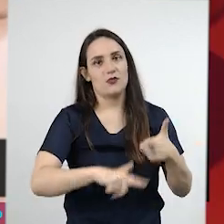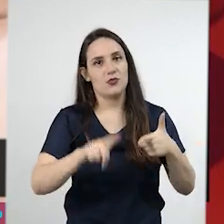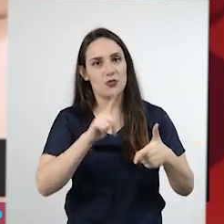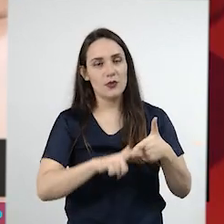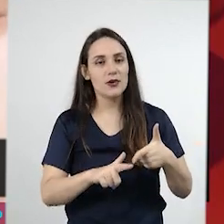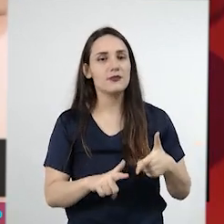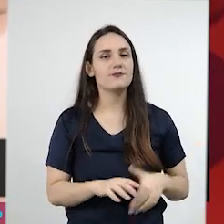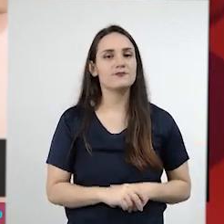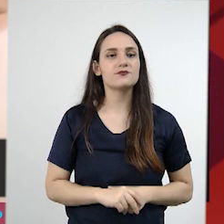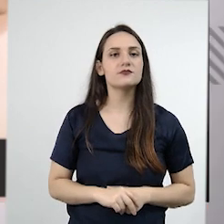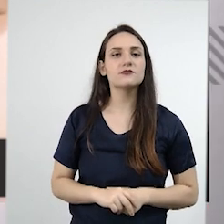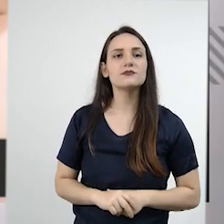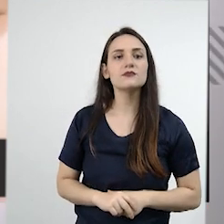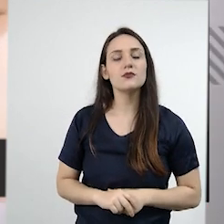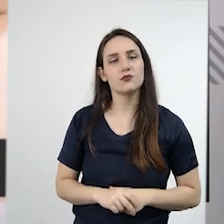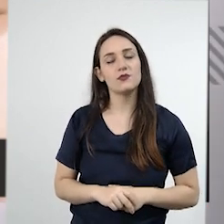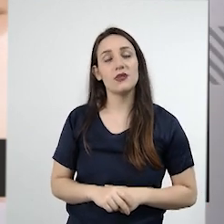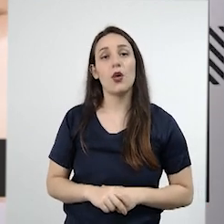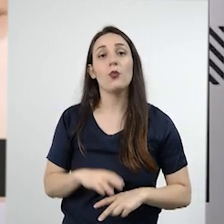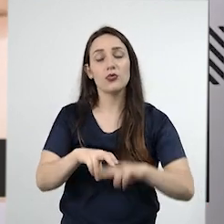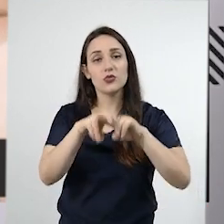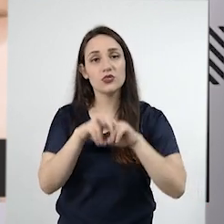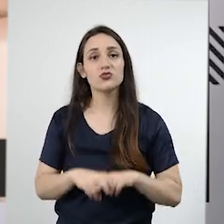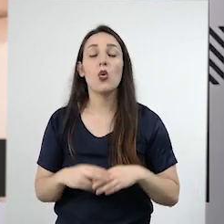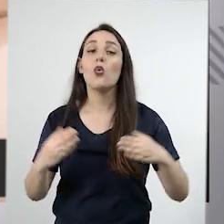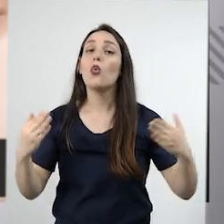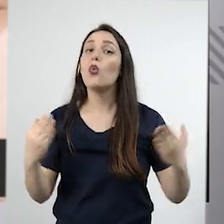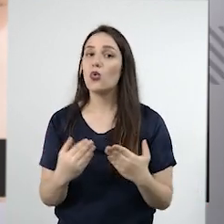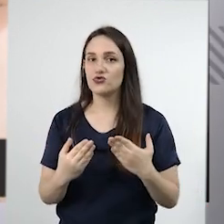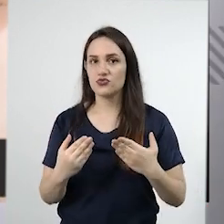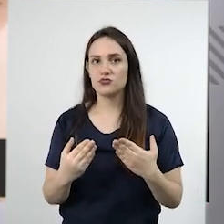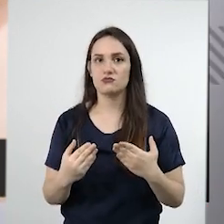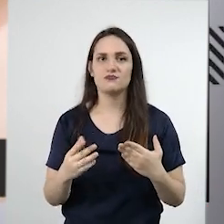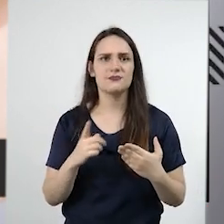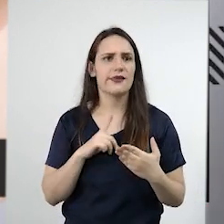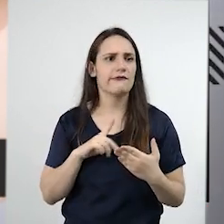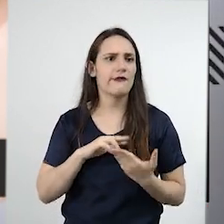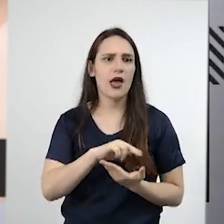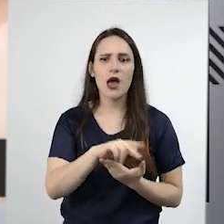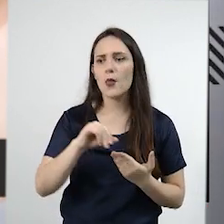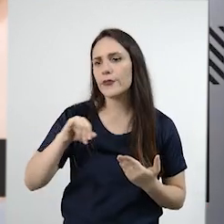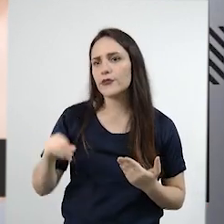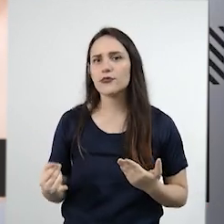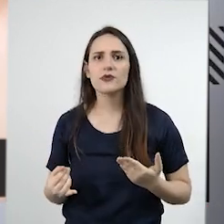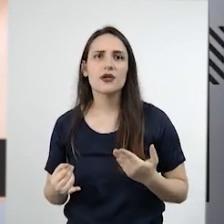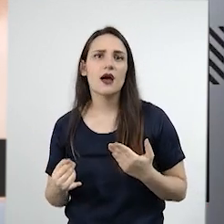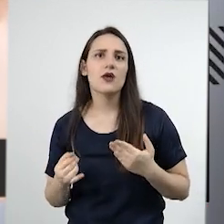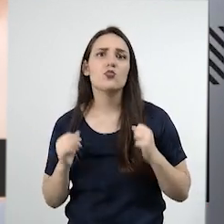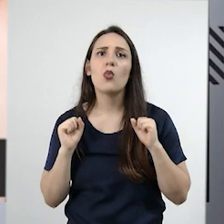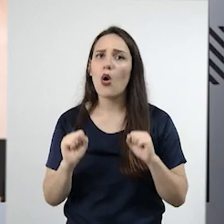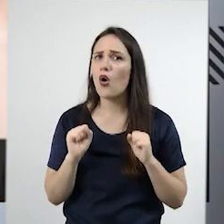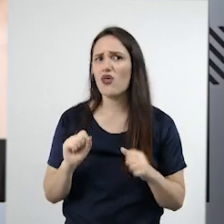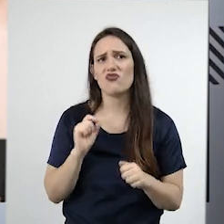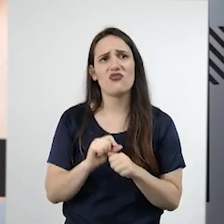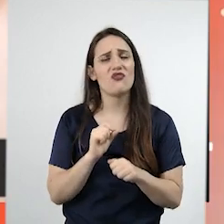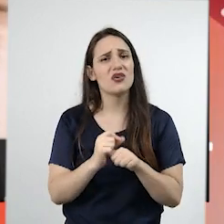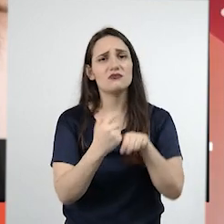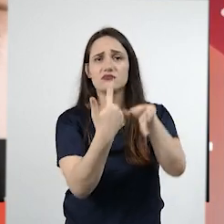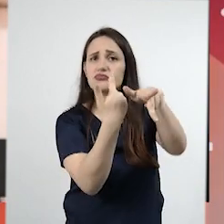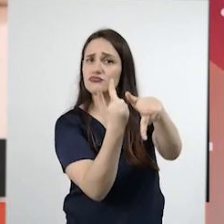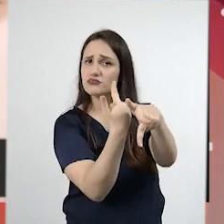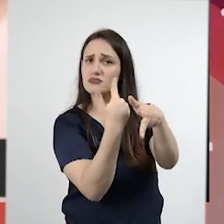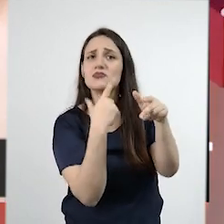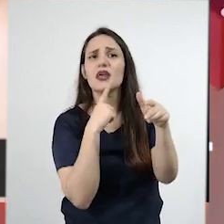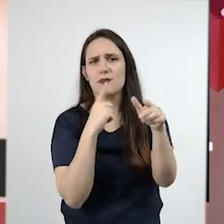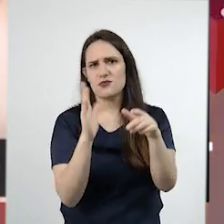daquele sofrimento. Então, hoje a gente tem aí possibilidade de fazer isso à distância. Eu digo hoje a gente já tinha